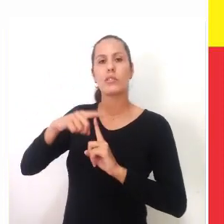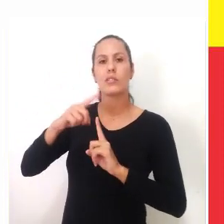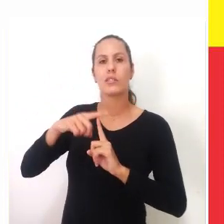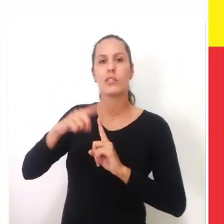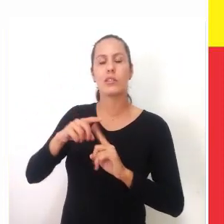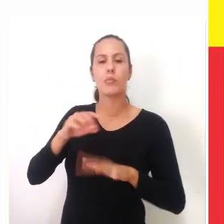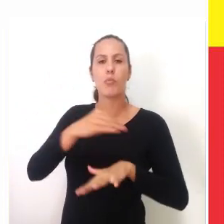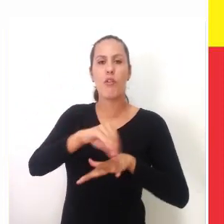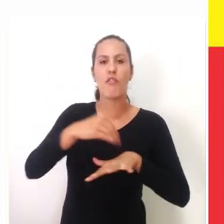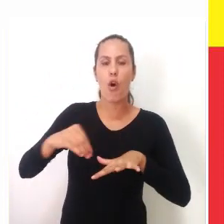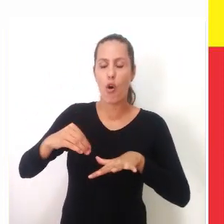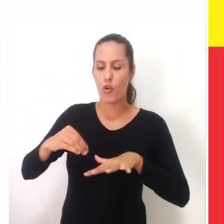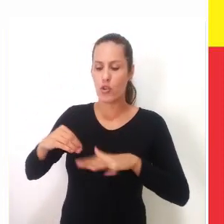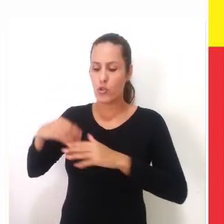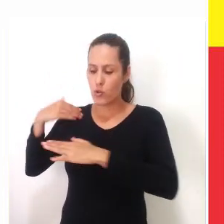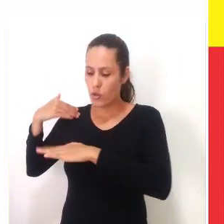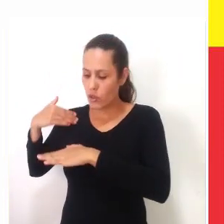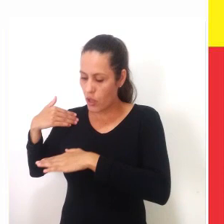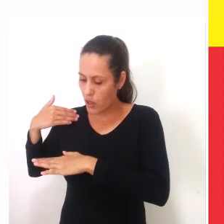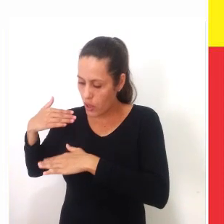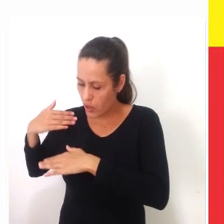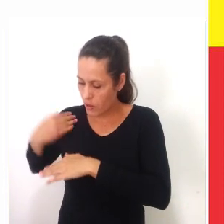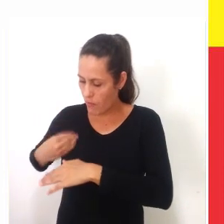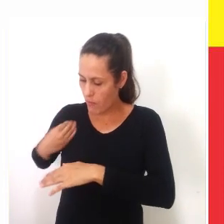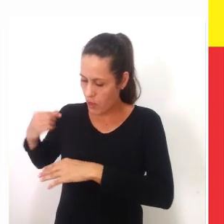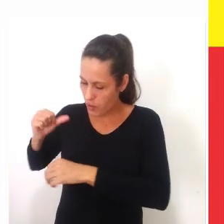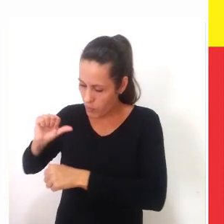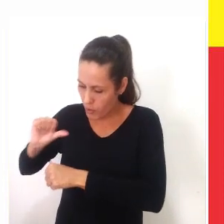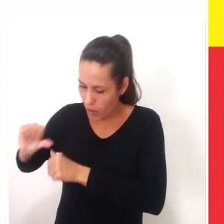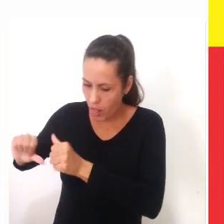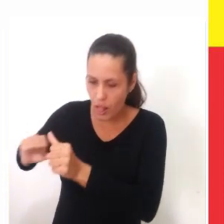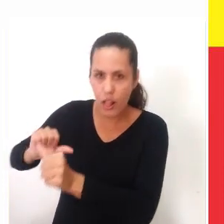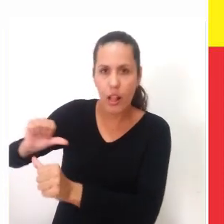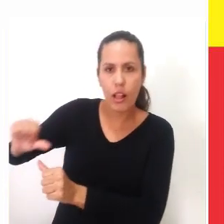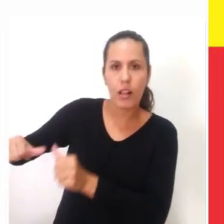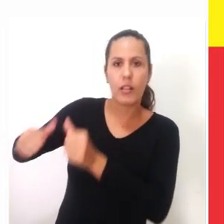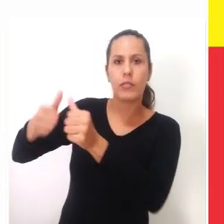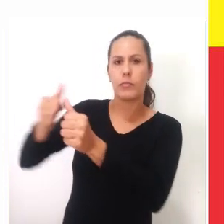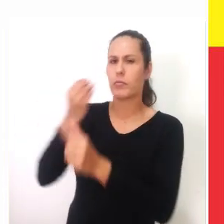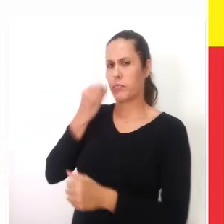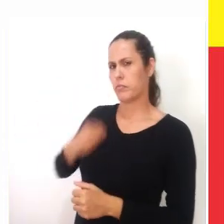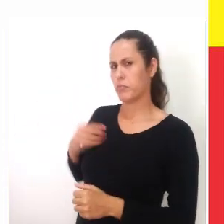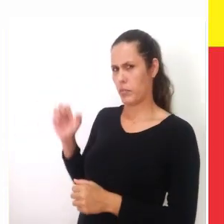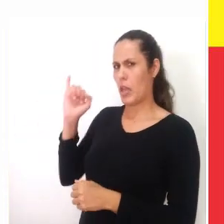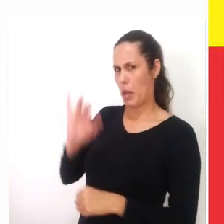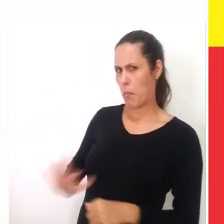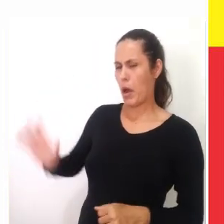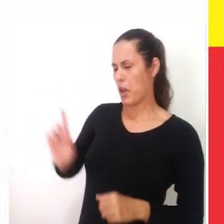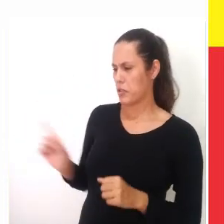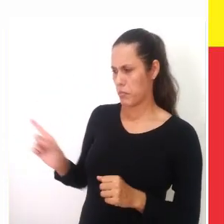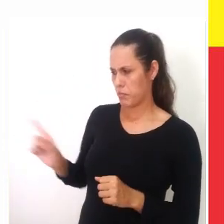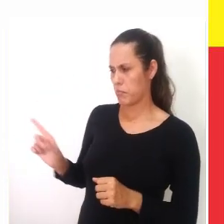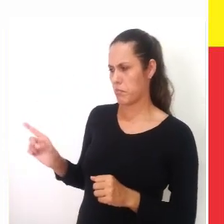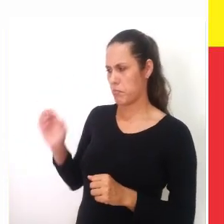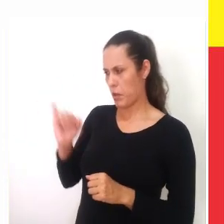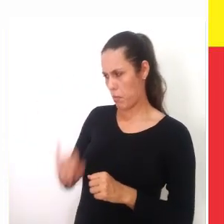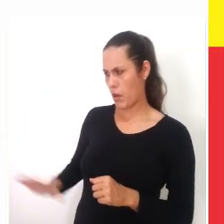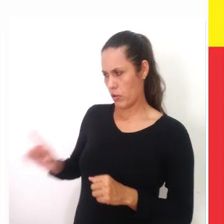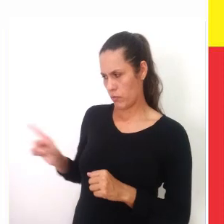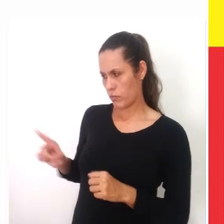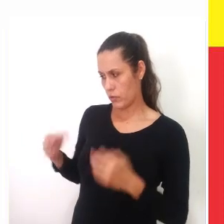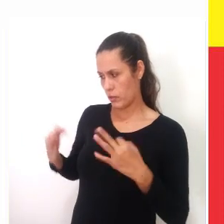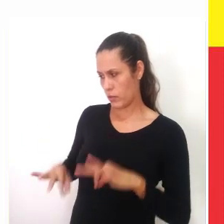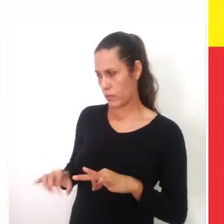transição. E olha a imagem, vê só. A gente tem aqui, tá certo a imagem tá